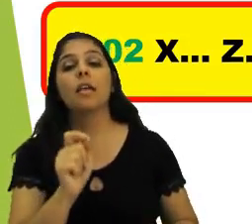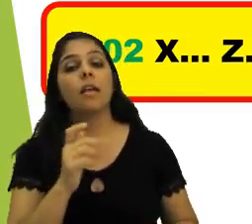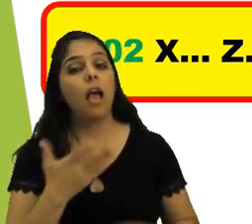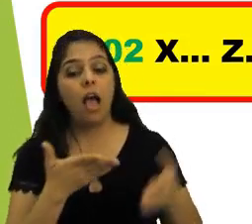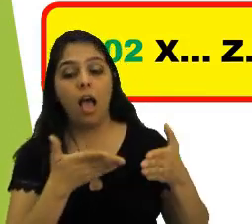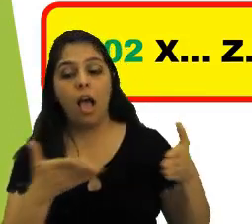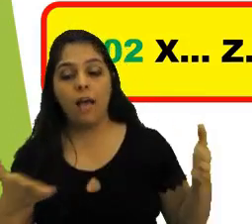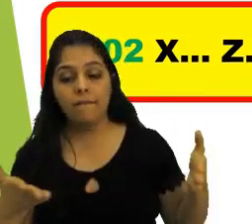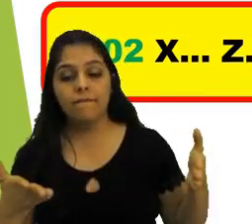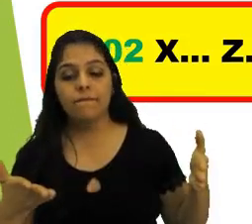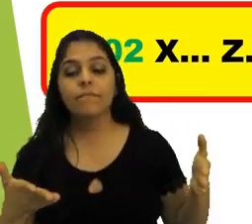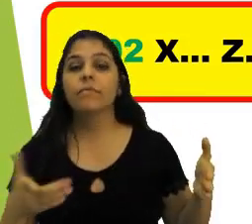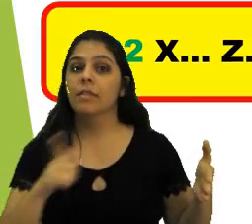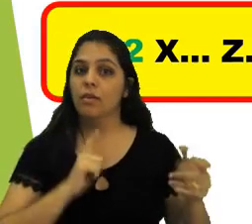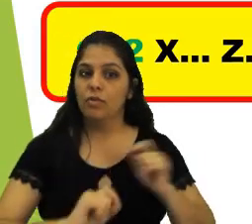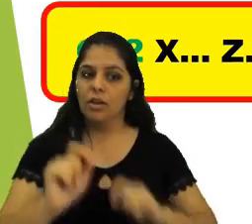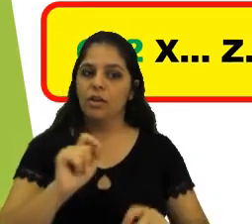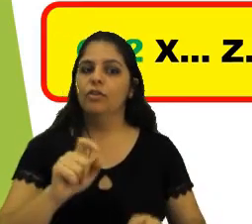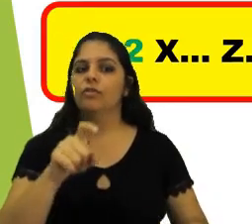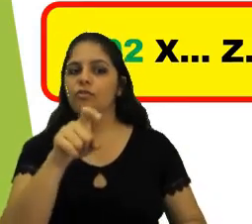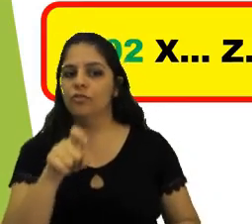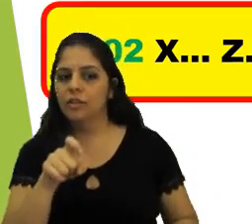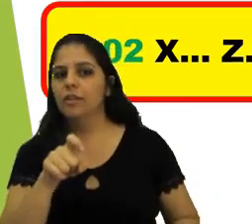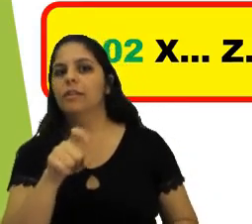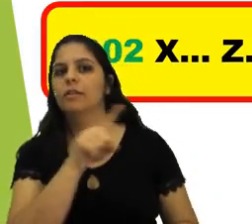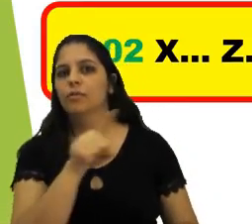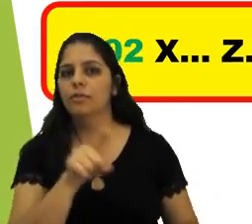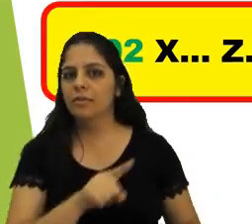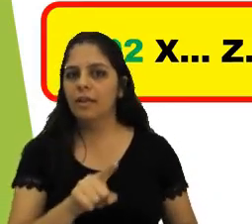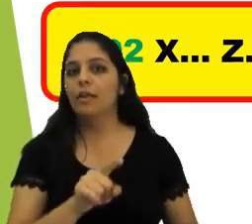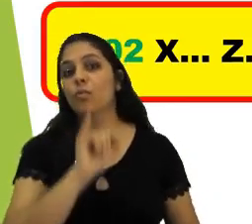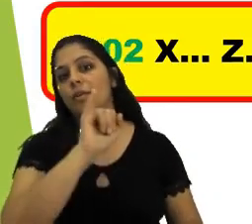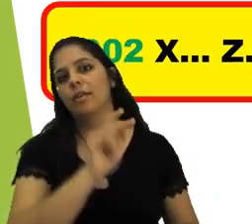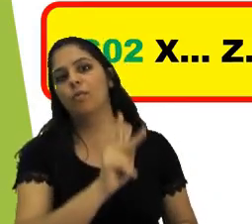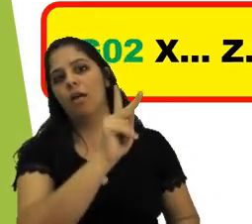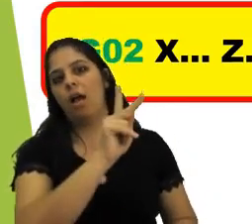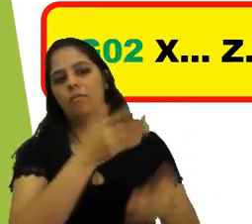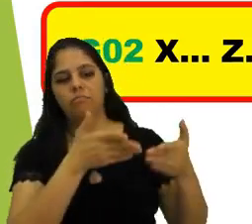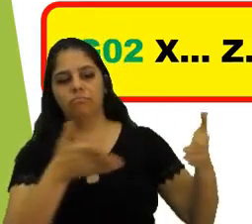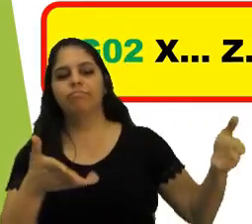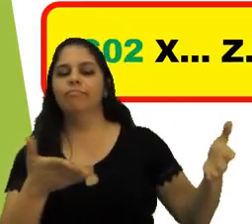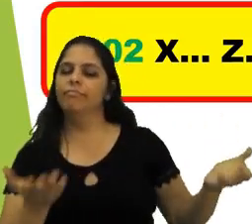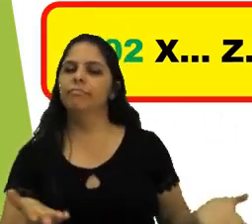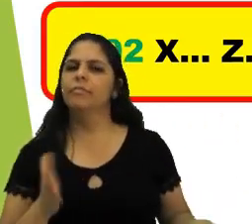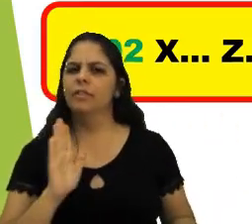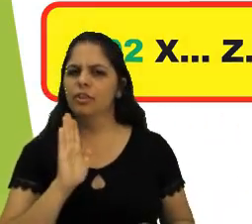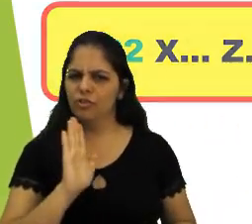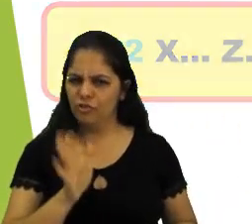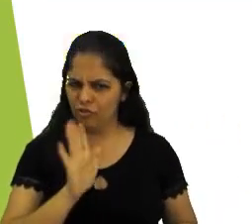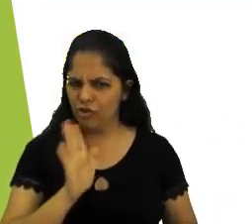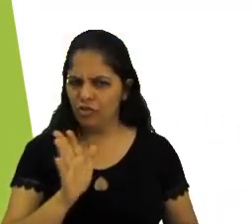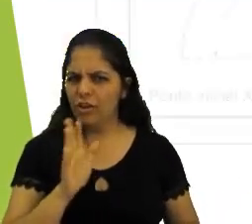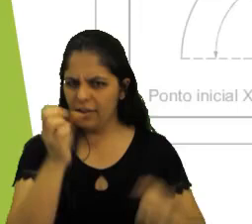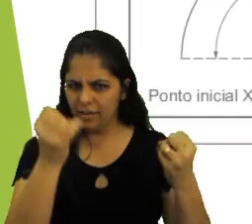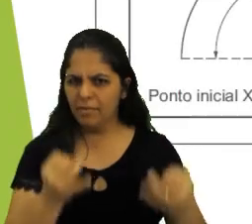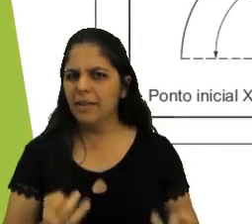caractere X, o Z, o I e o K. O I e o K a gente já vai explicar daqui a pouquinho.